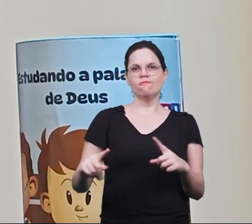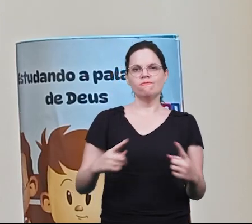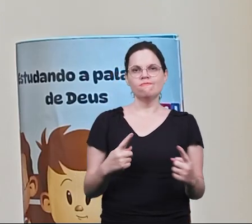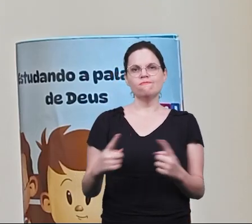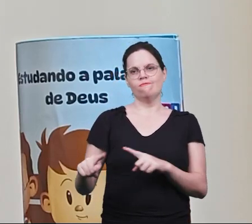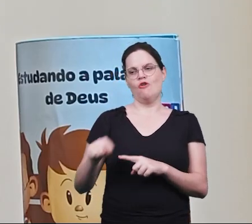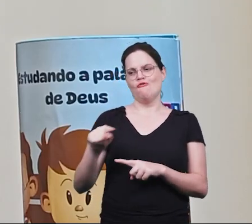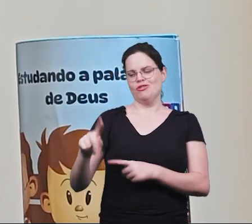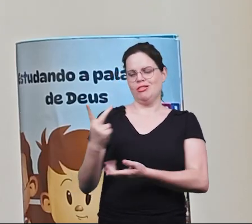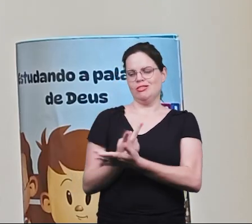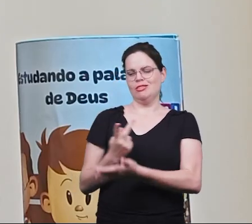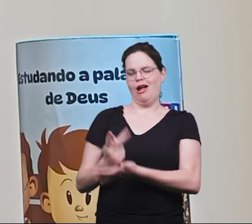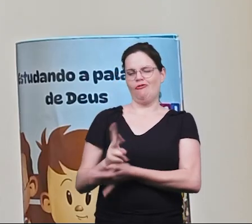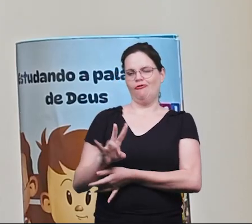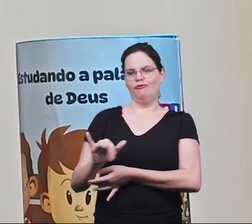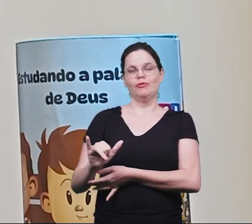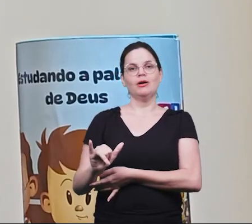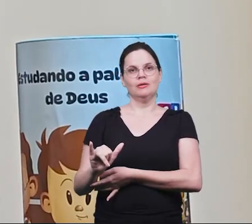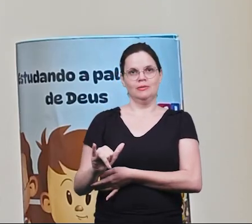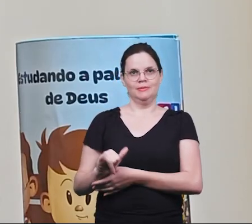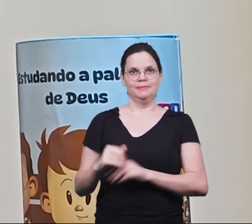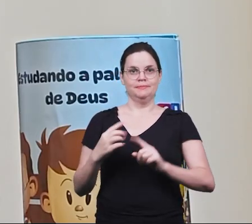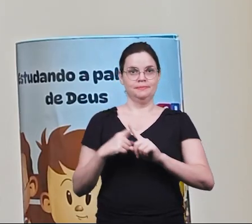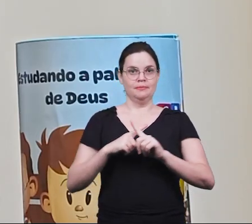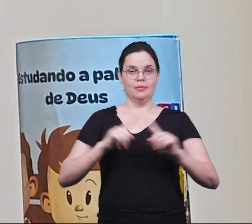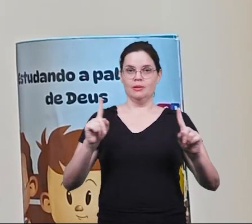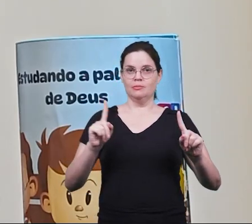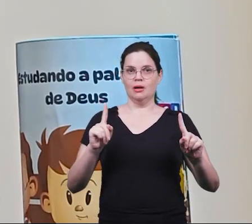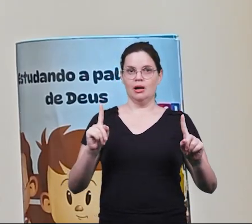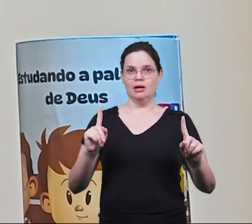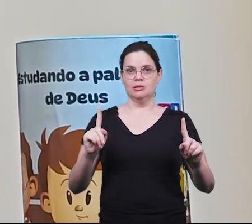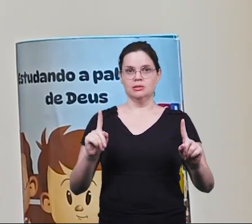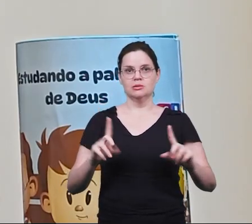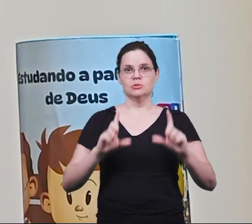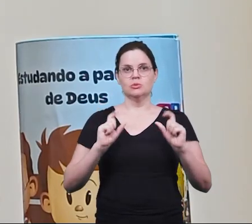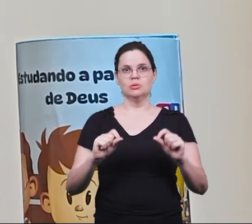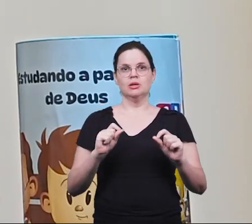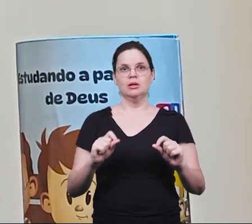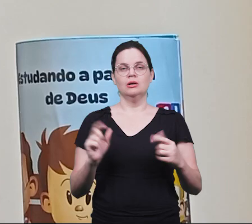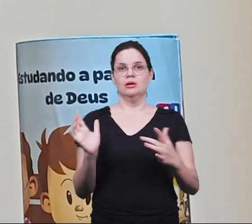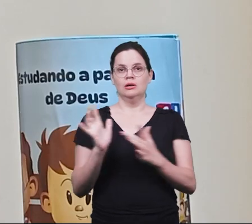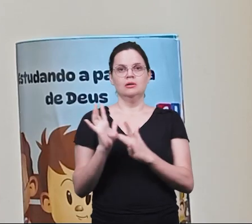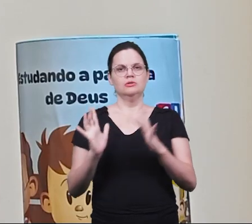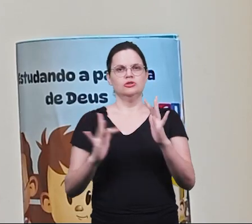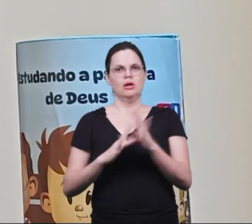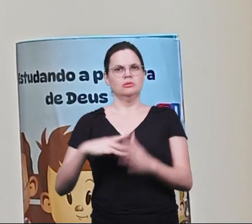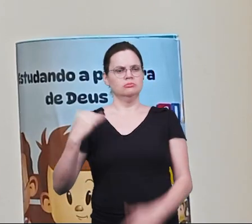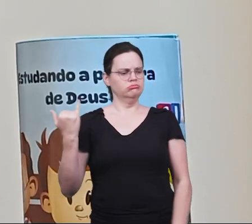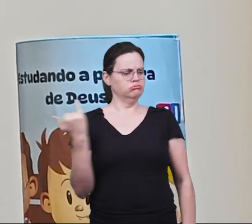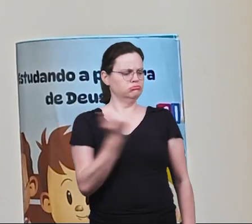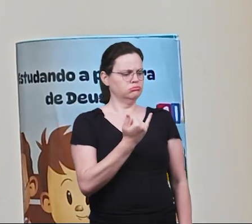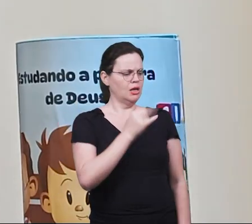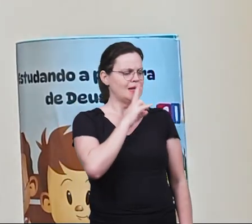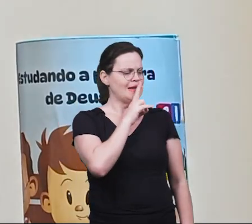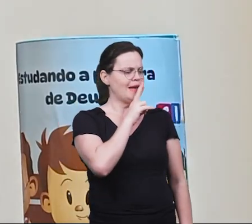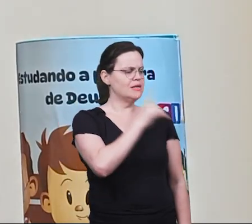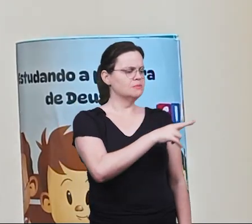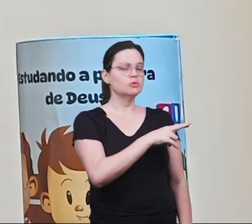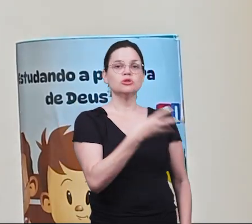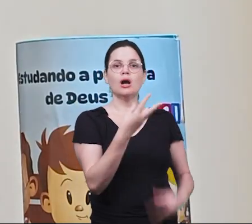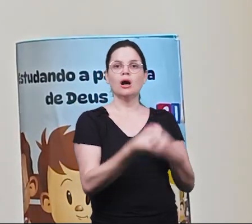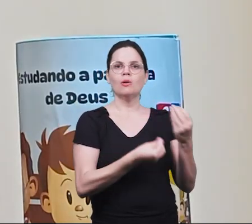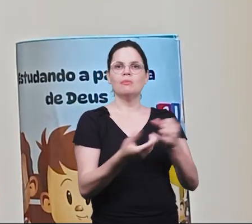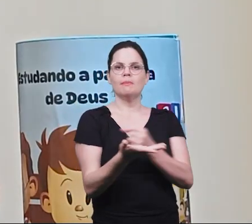Jesus cometa algum erro. Mas Jesus, ele respondeu ao inimigo através